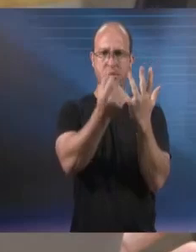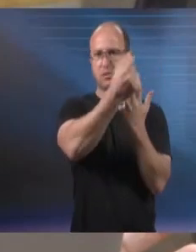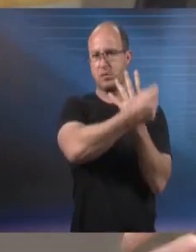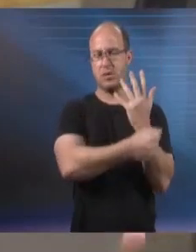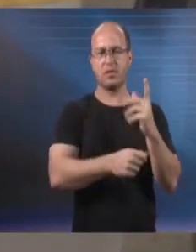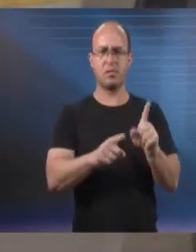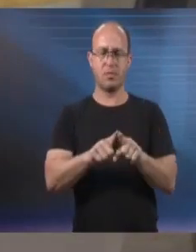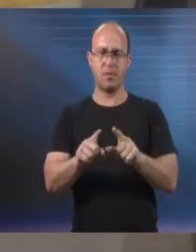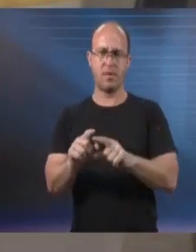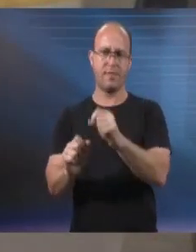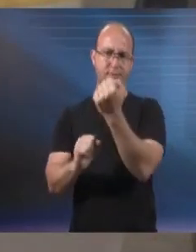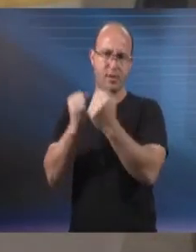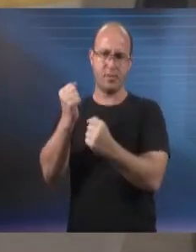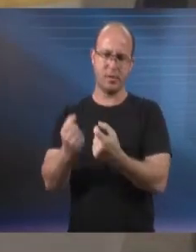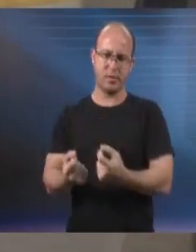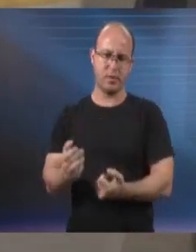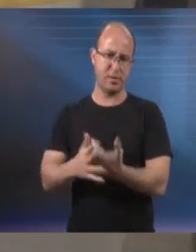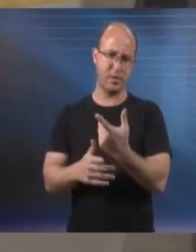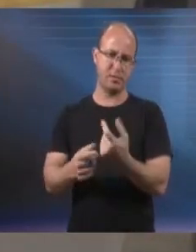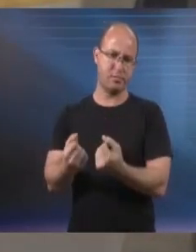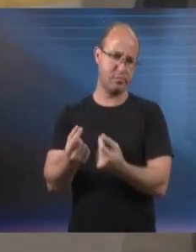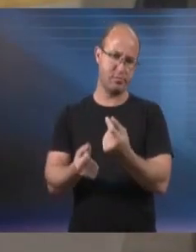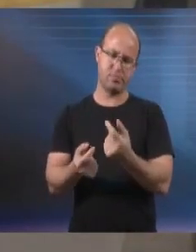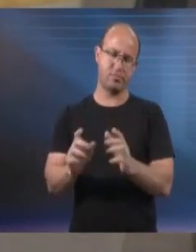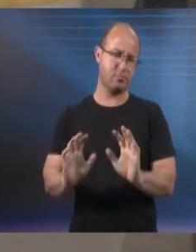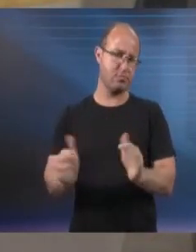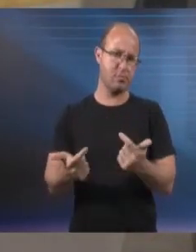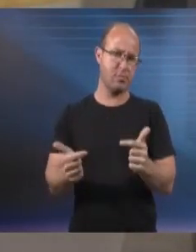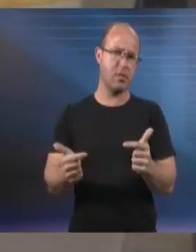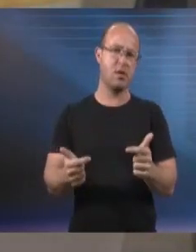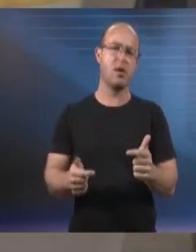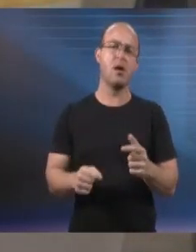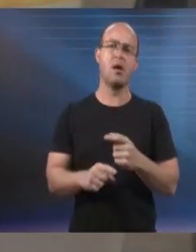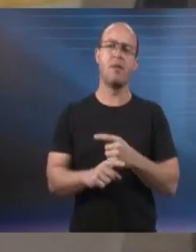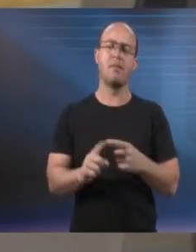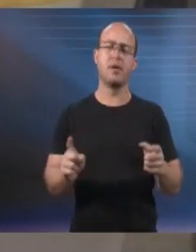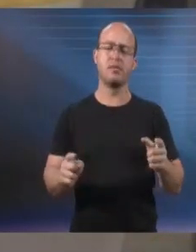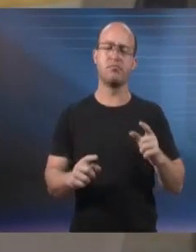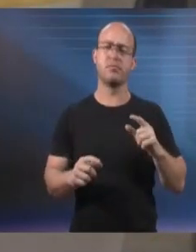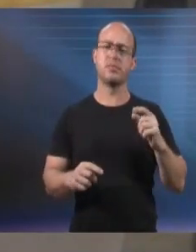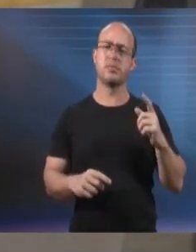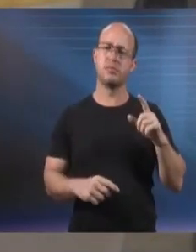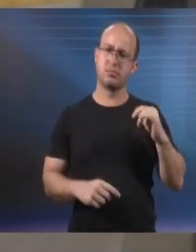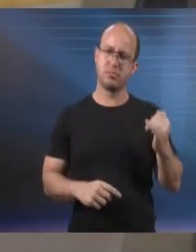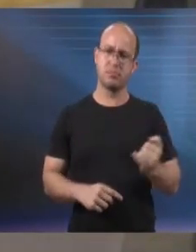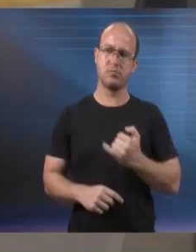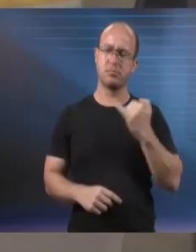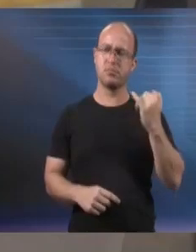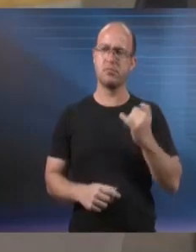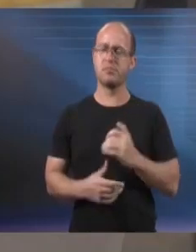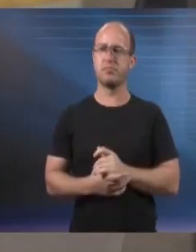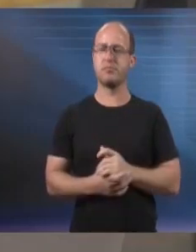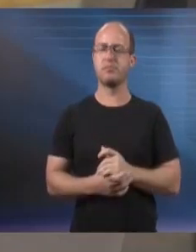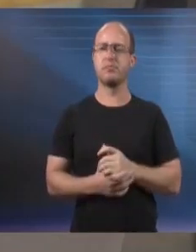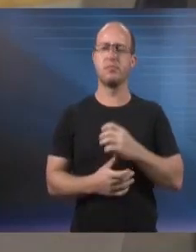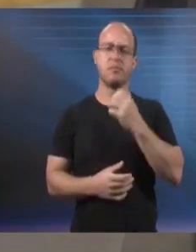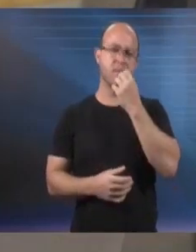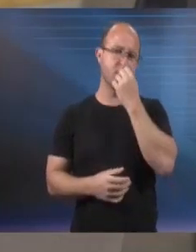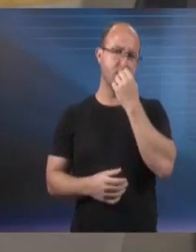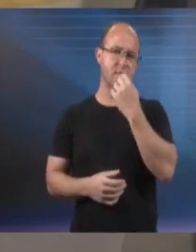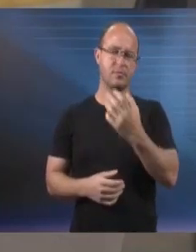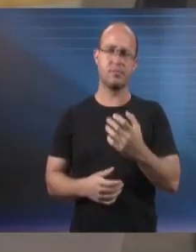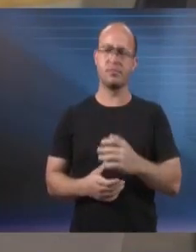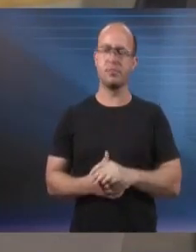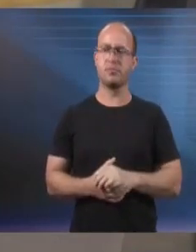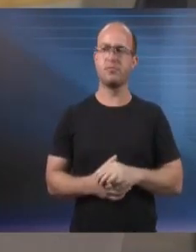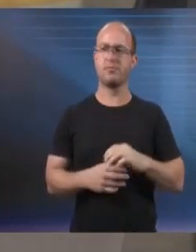dinheiro. Esse debate vai ser também importante, deputado Taveira, porque é muito bom a gente